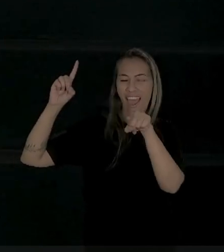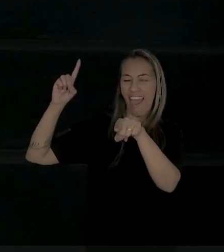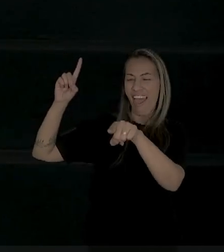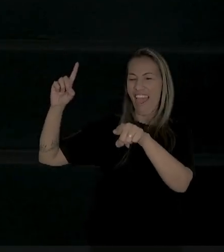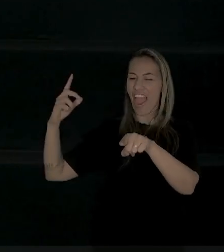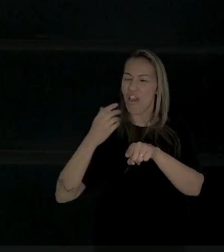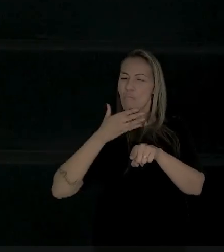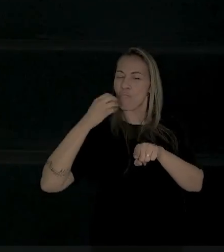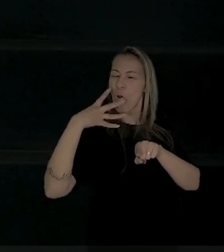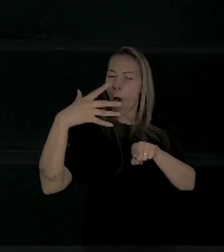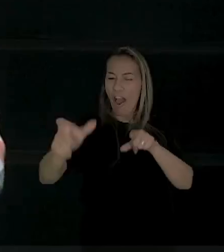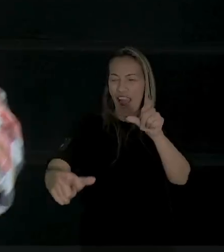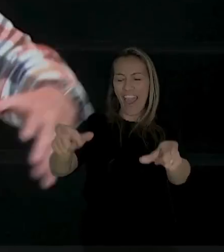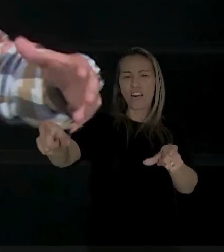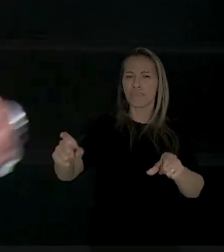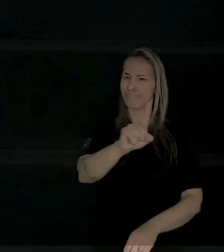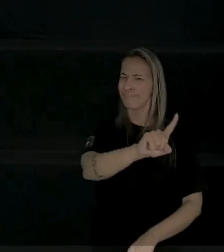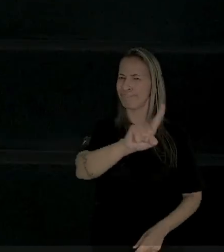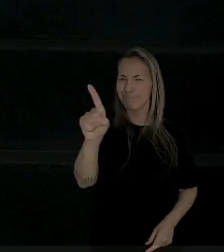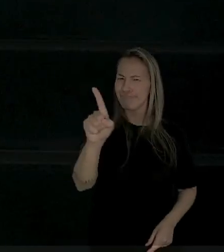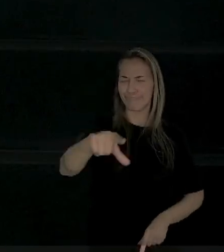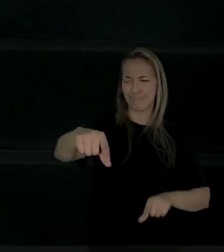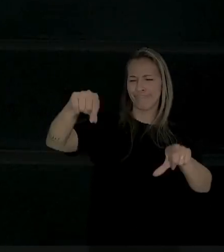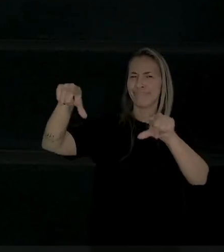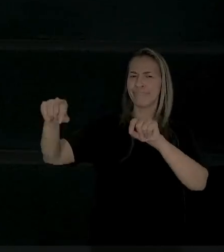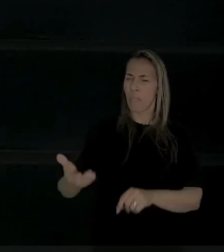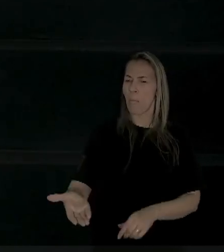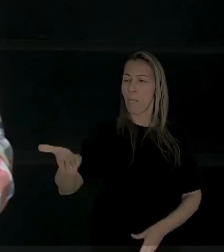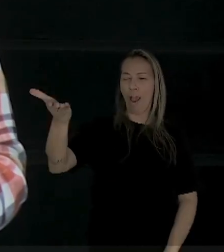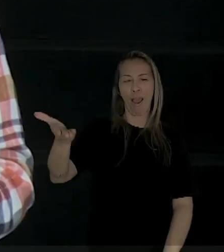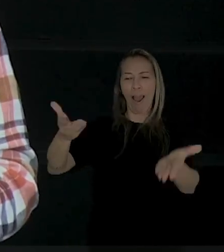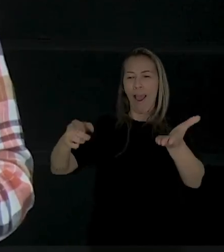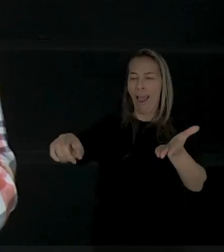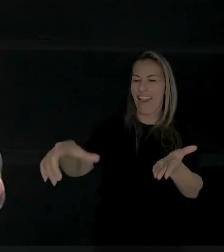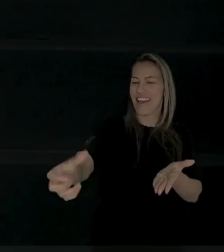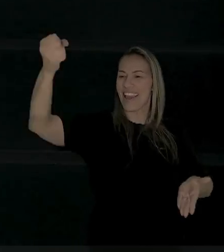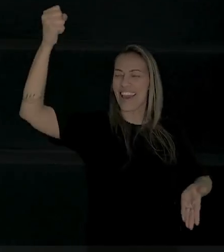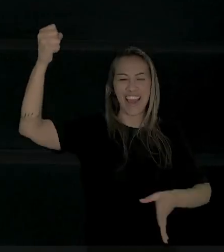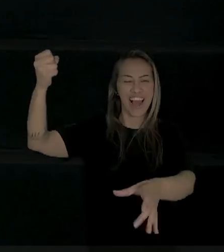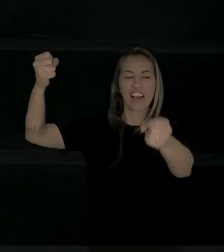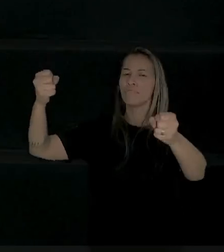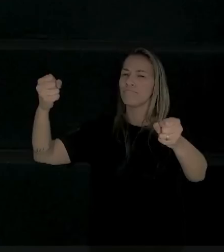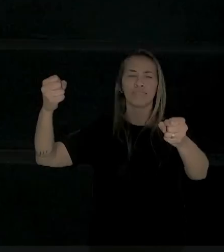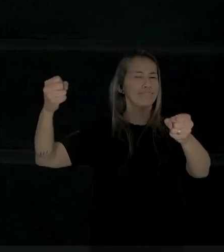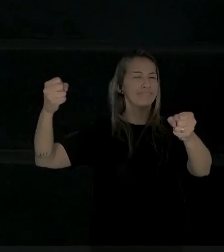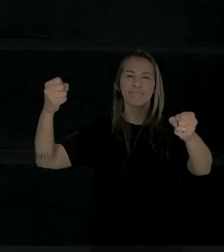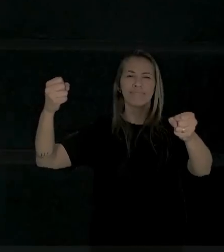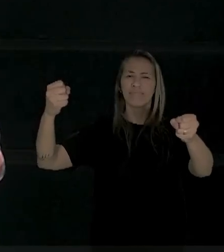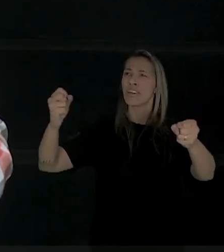homem. Deus não procura pessoas acima da média. Deus de vez em quando usa um